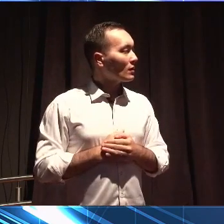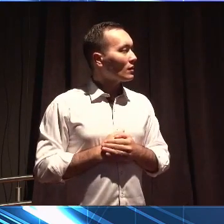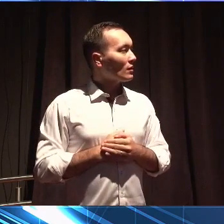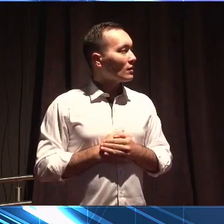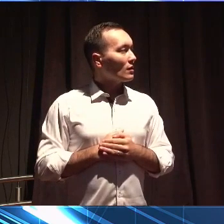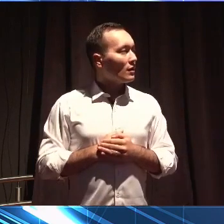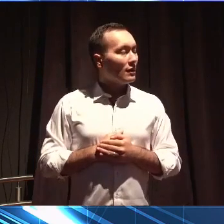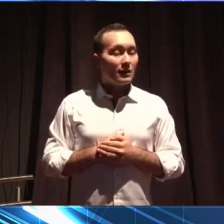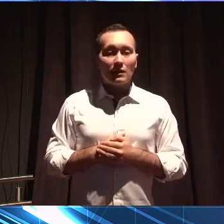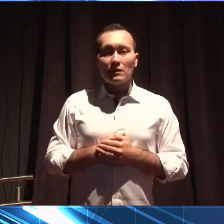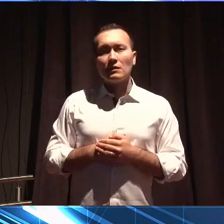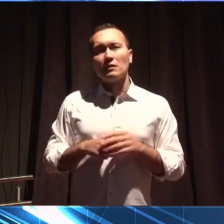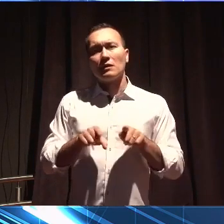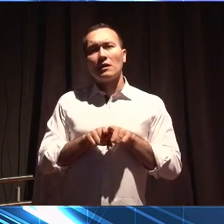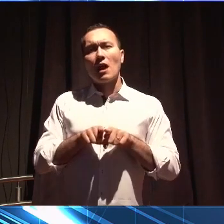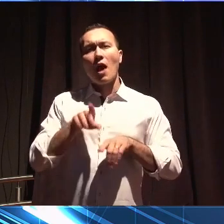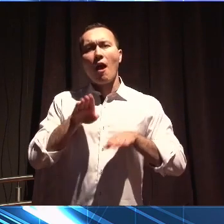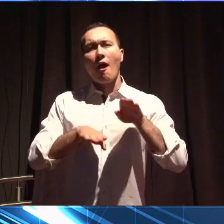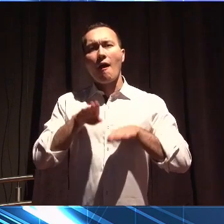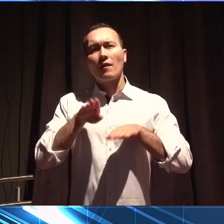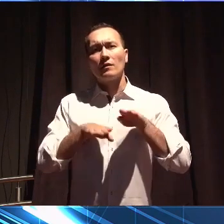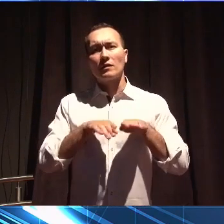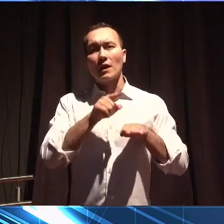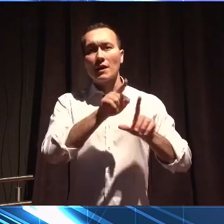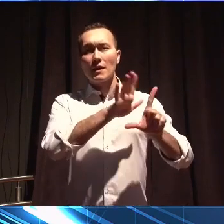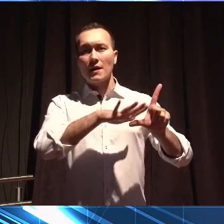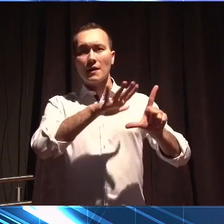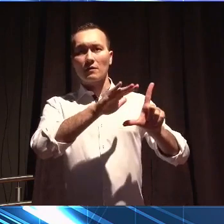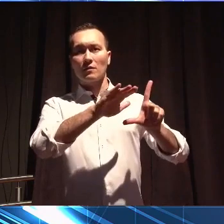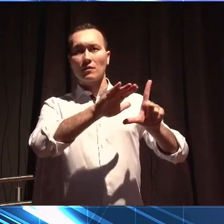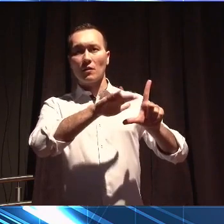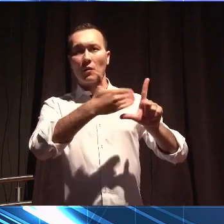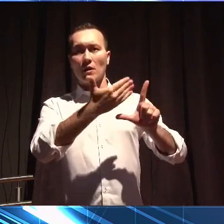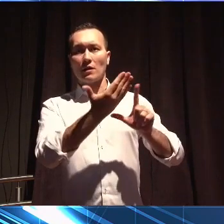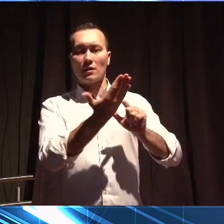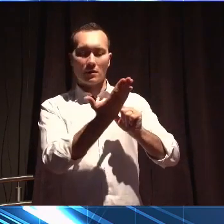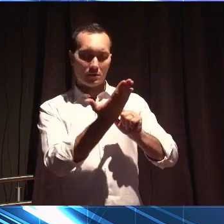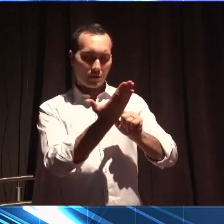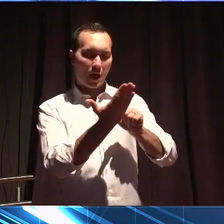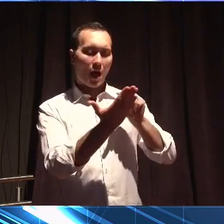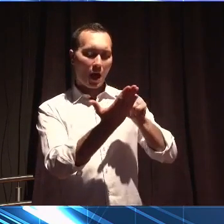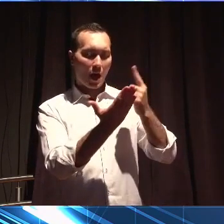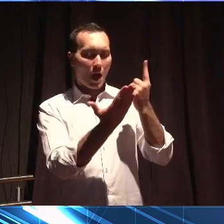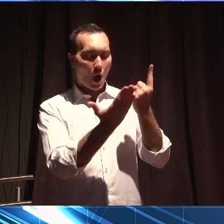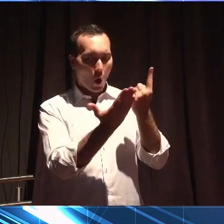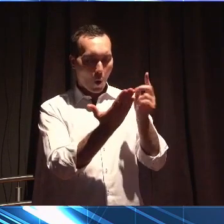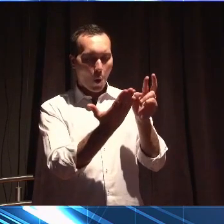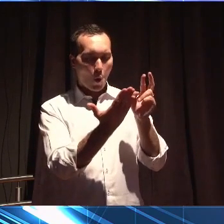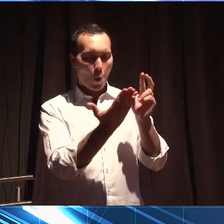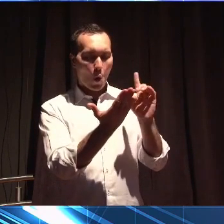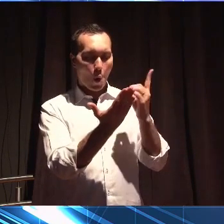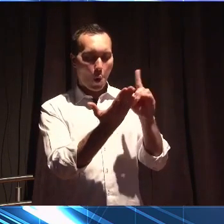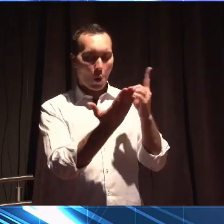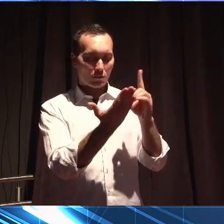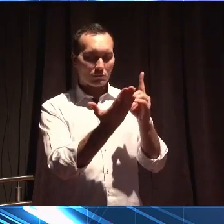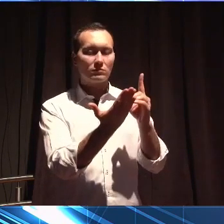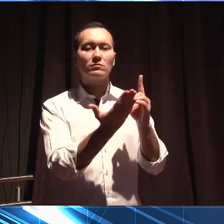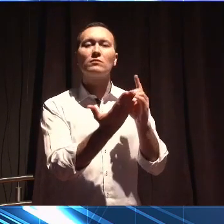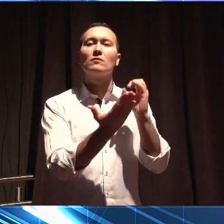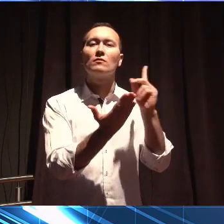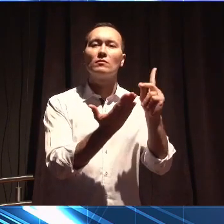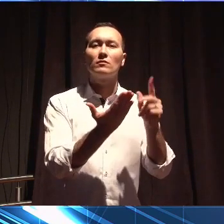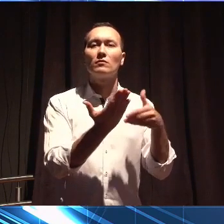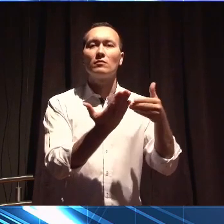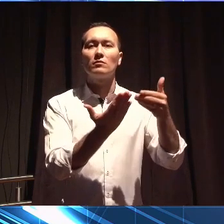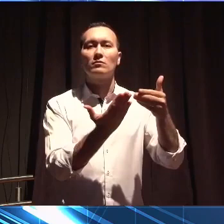tem uns avisos que você recebe, né, para quando está chegando, sei lá, $1, você pode configurar isso, e aí você recebe um aviso e vai lá e